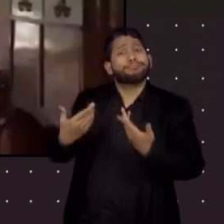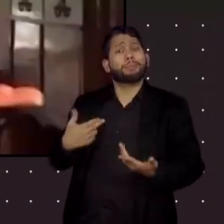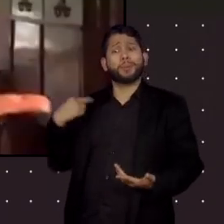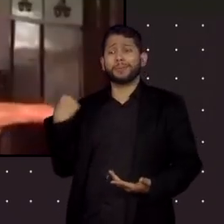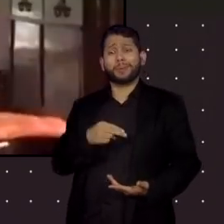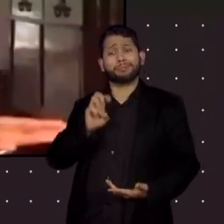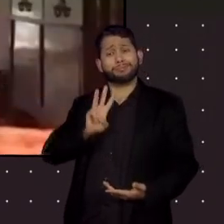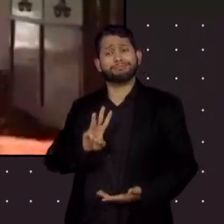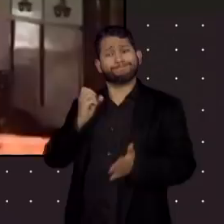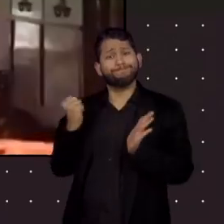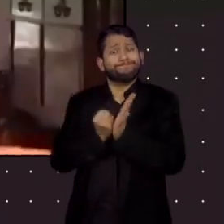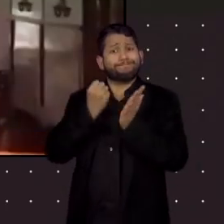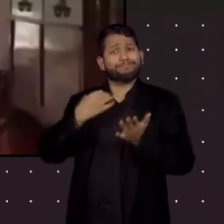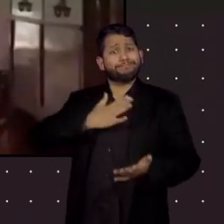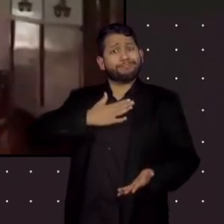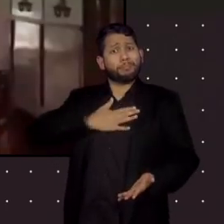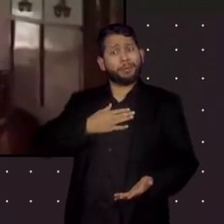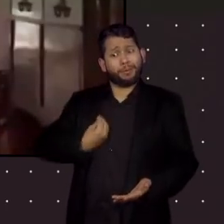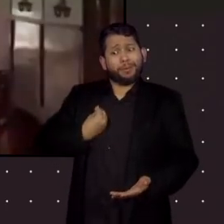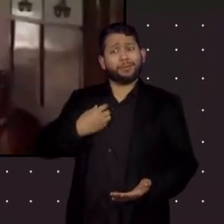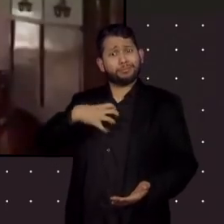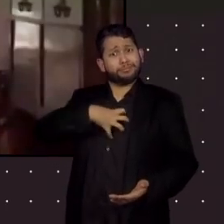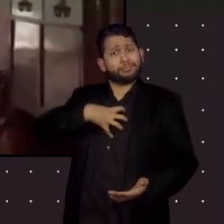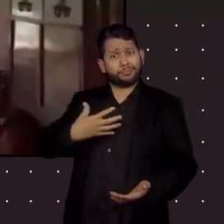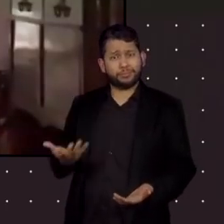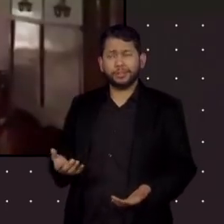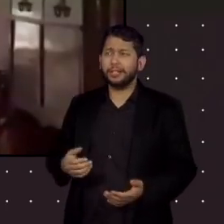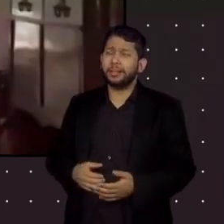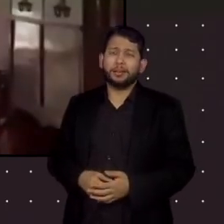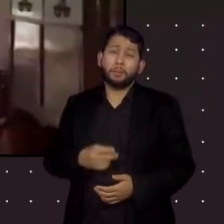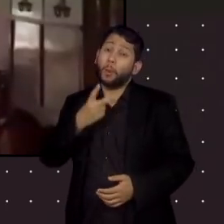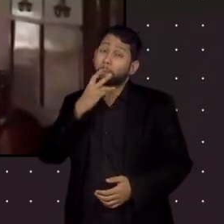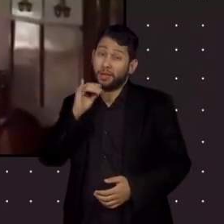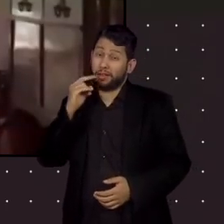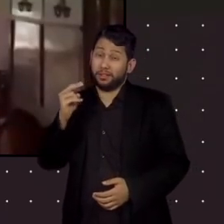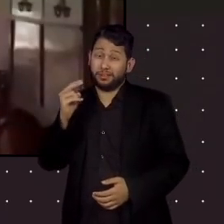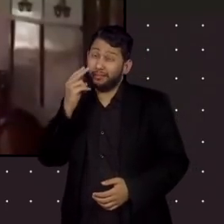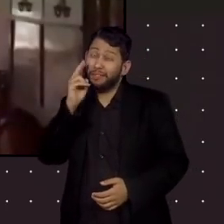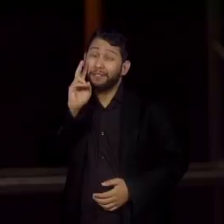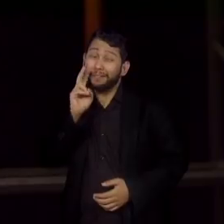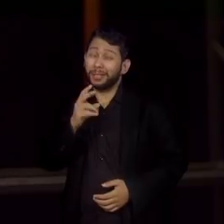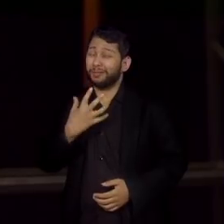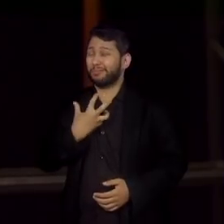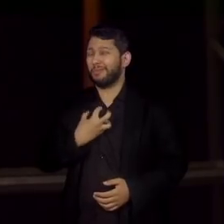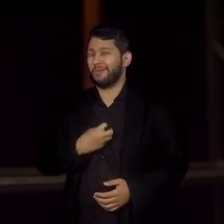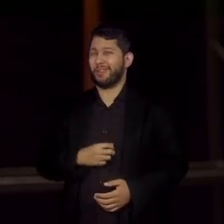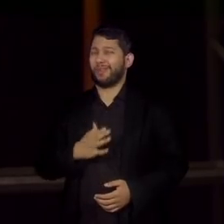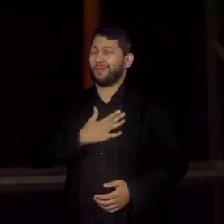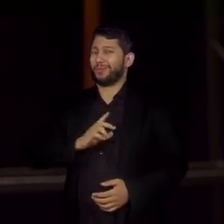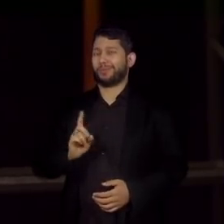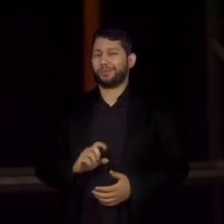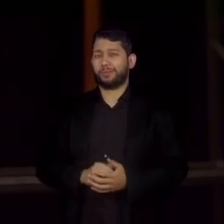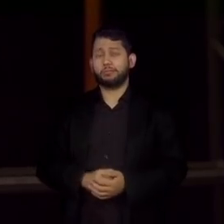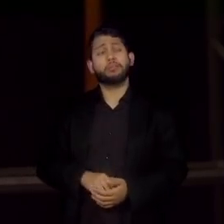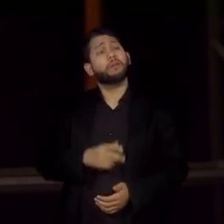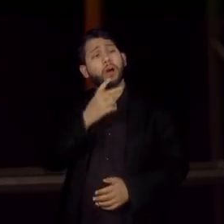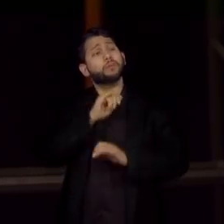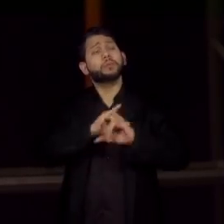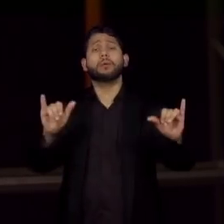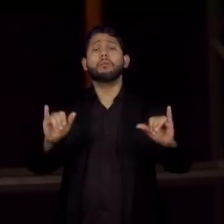eu acho que eu queria mudar meu nome, né? E nem meu pai gostou da ideia. Ele falou, olha, é